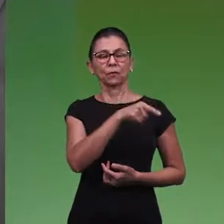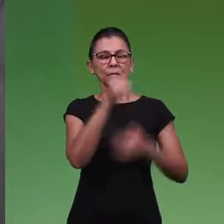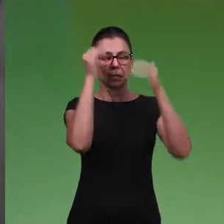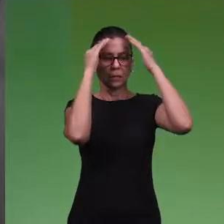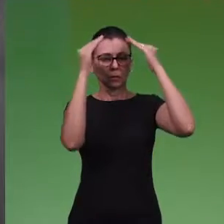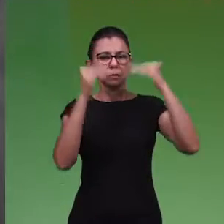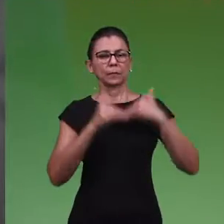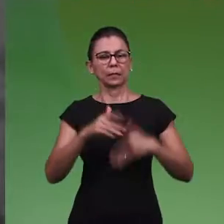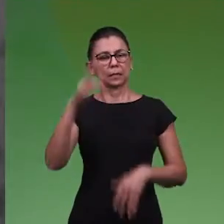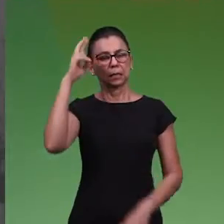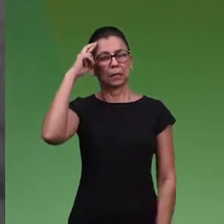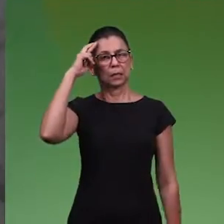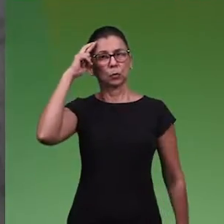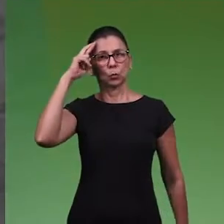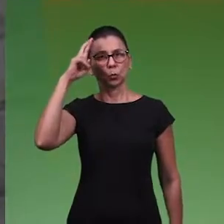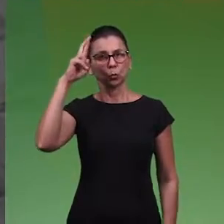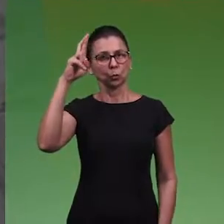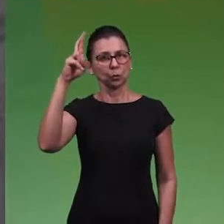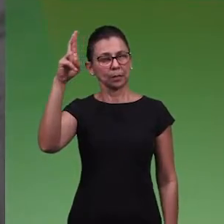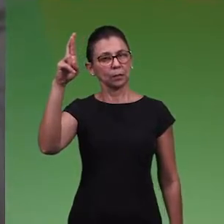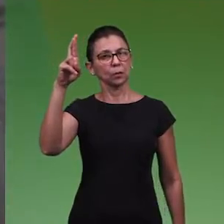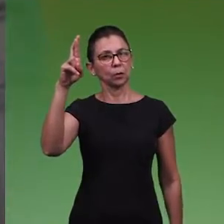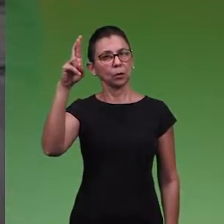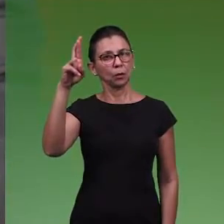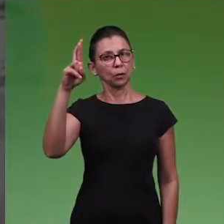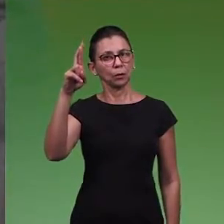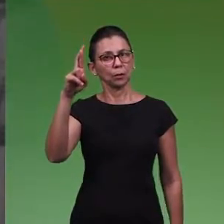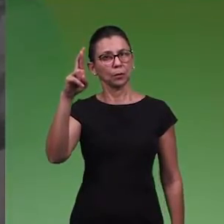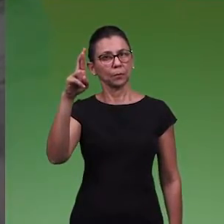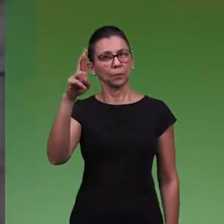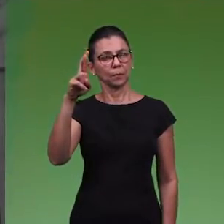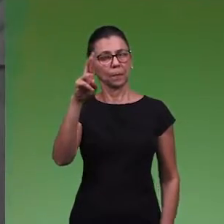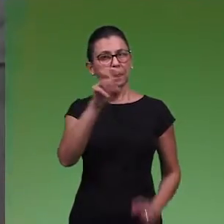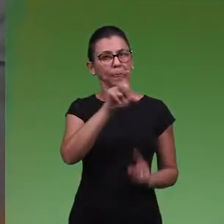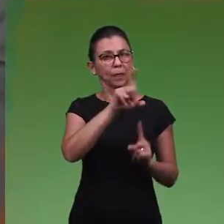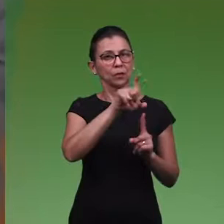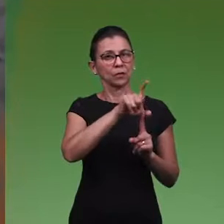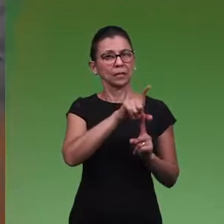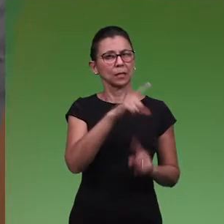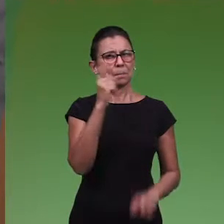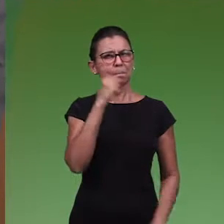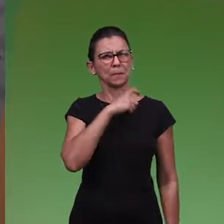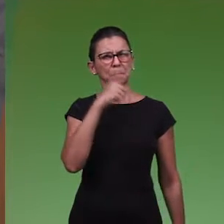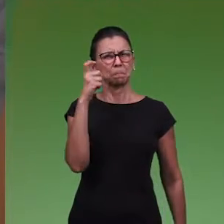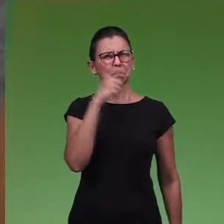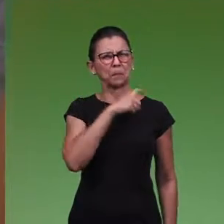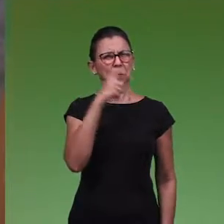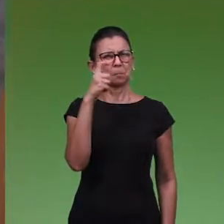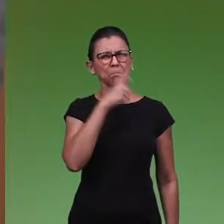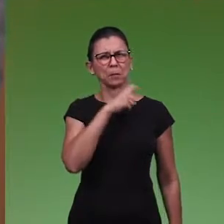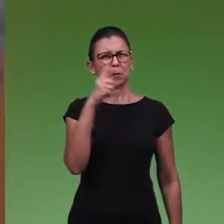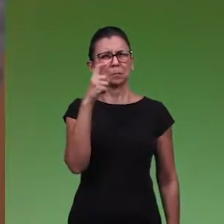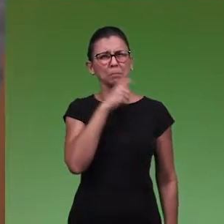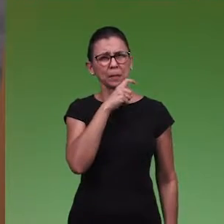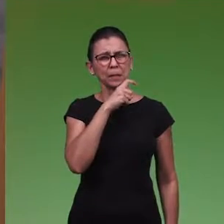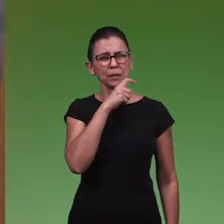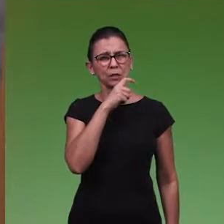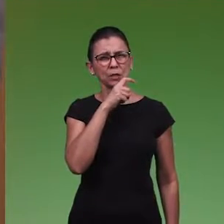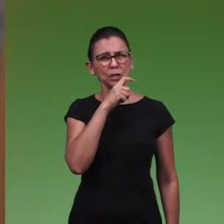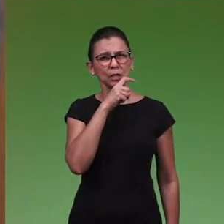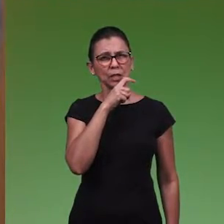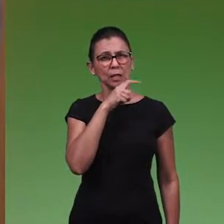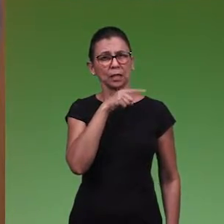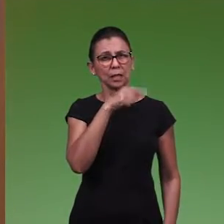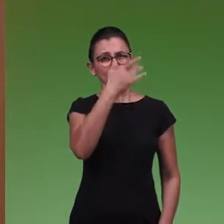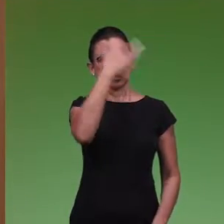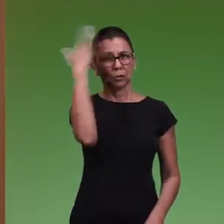Por que ele falou a verdade? Porque o adversário ele mente. Quando a pessoa está nas mãos dele, ele fala a verdade para